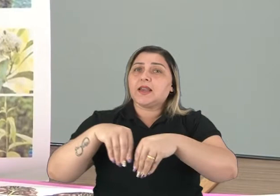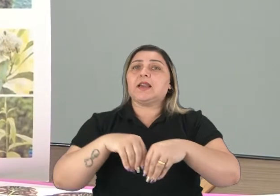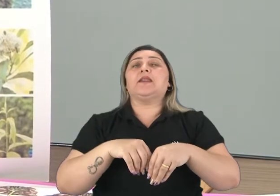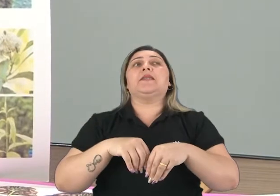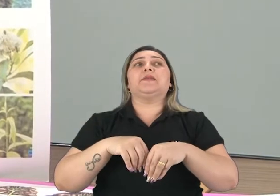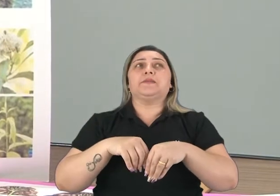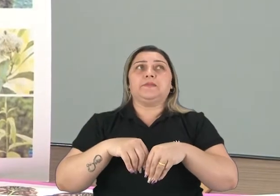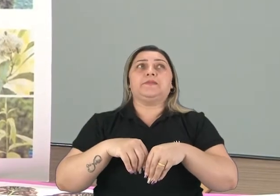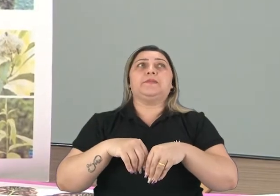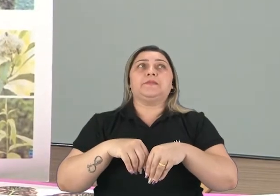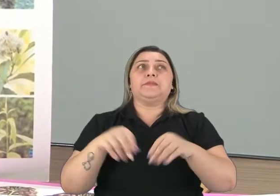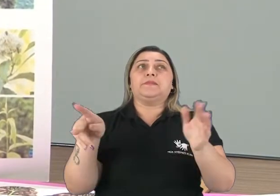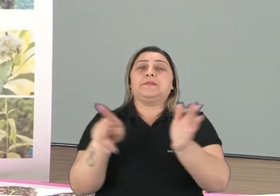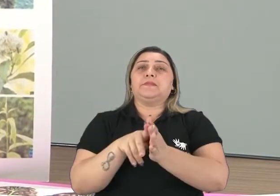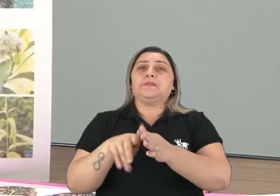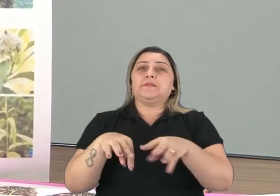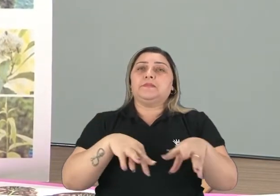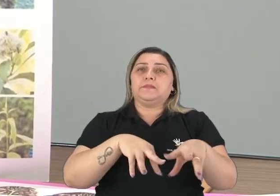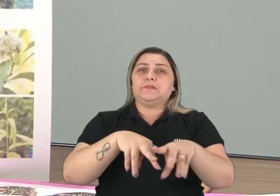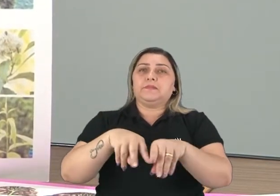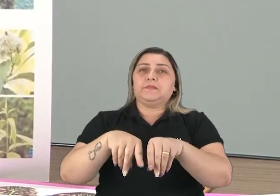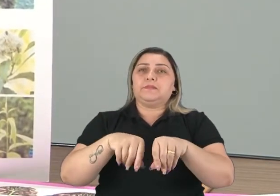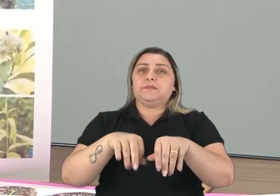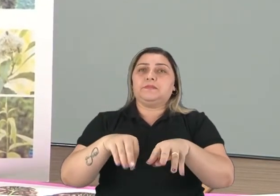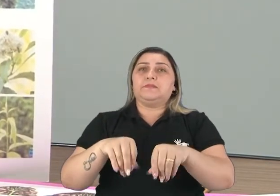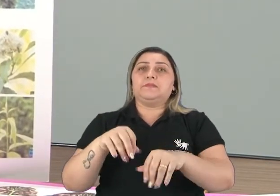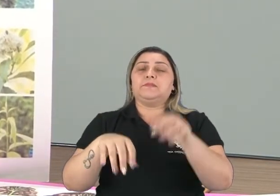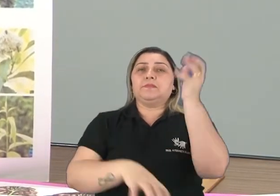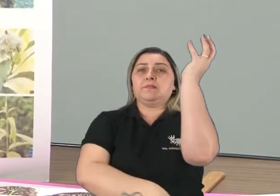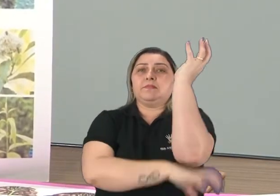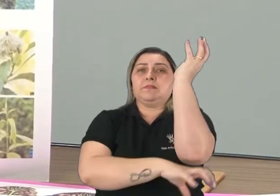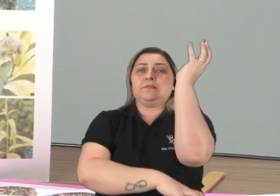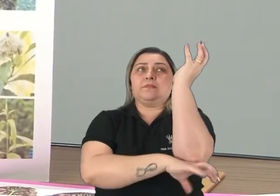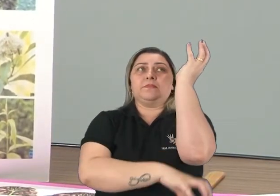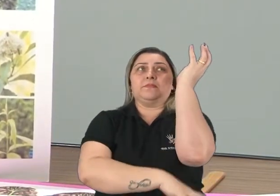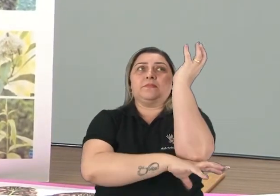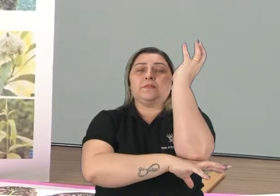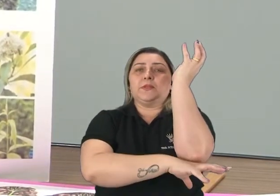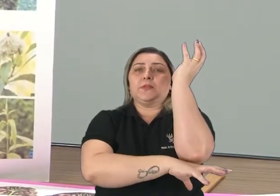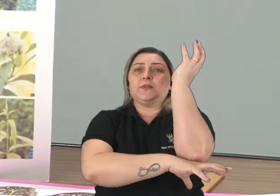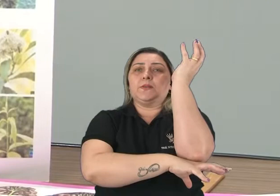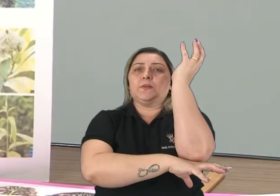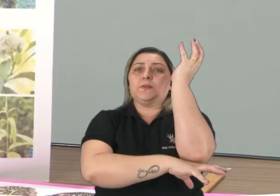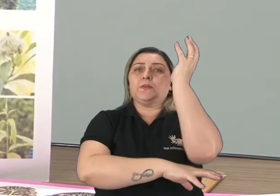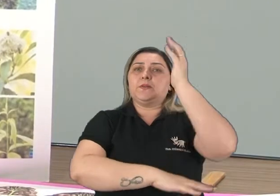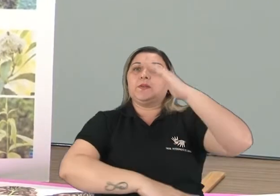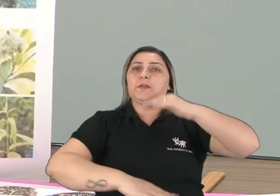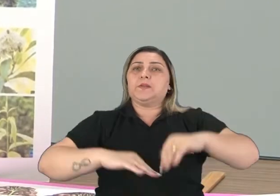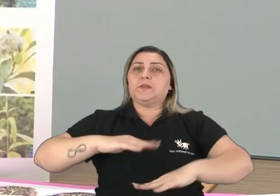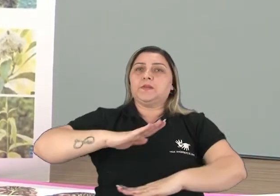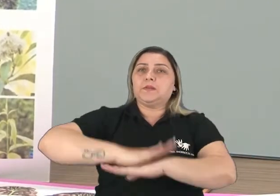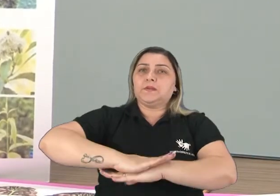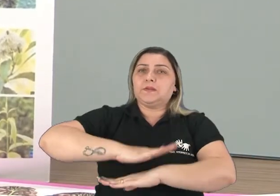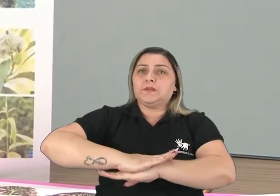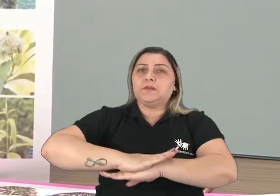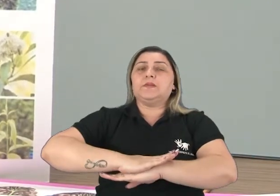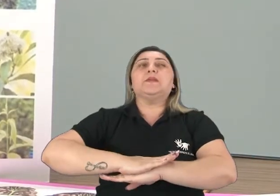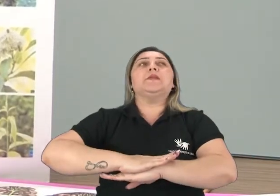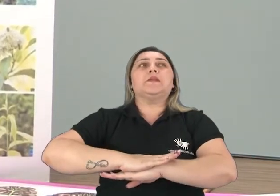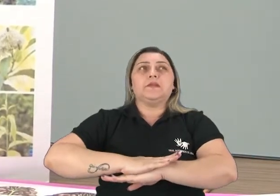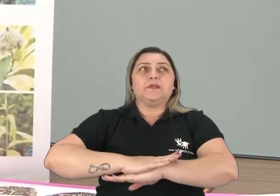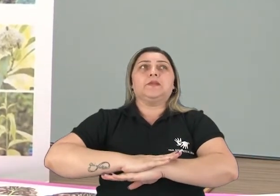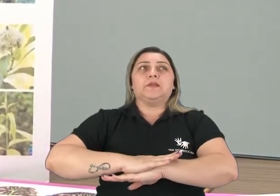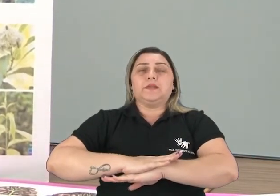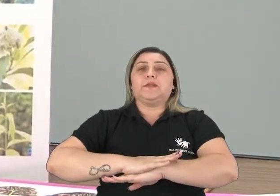se desenvolvem na terra. As suas raízes são firmadas no solo. Aqui ao lado nós temos um exemplo